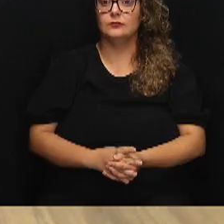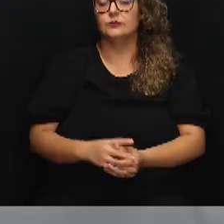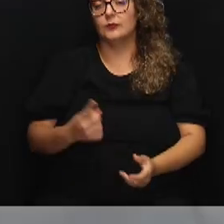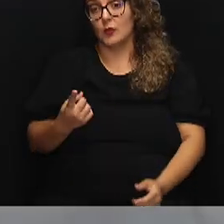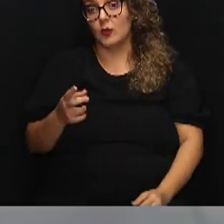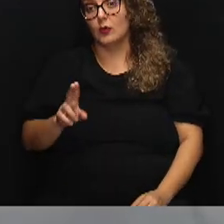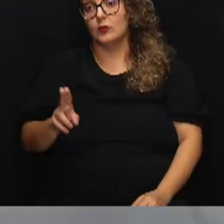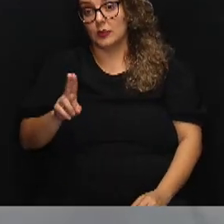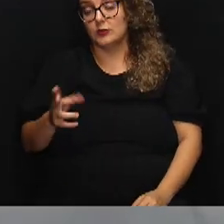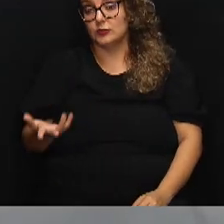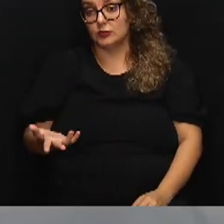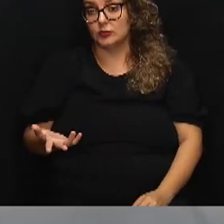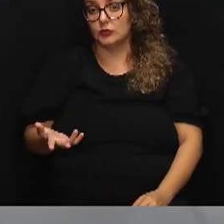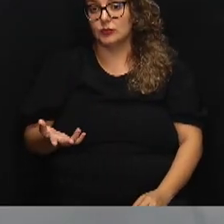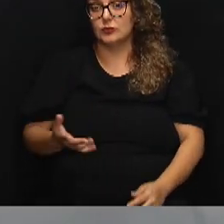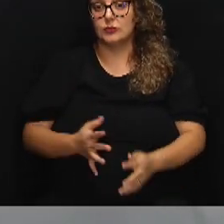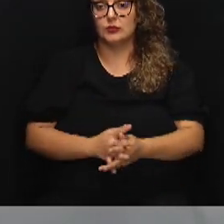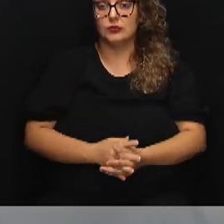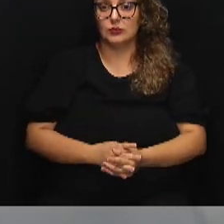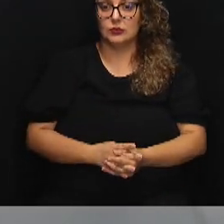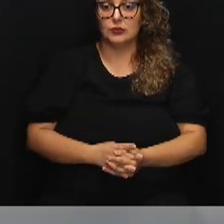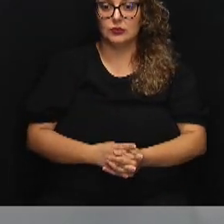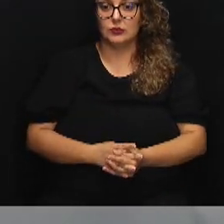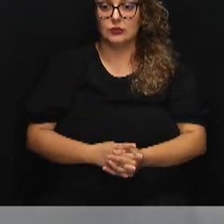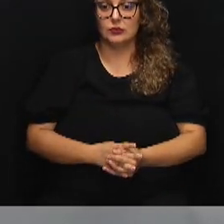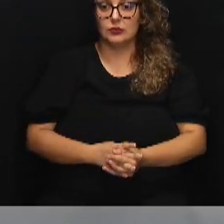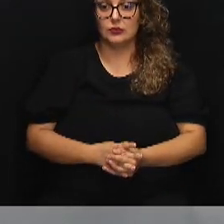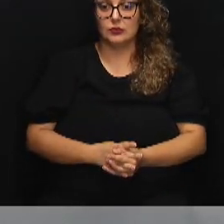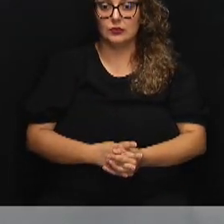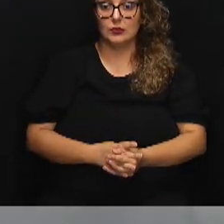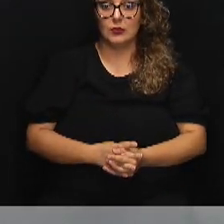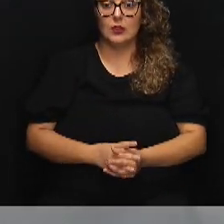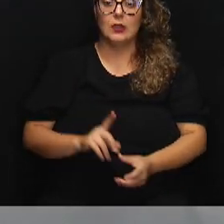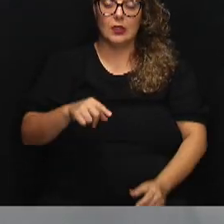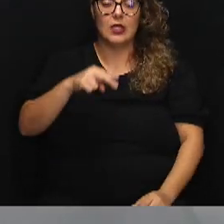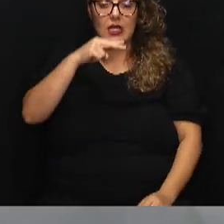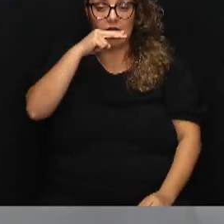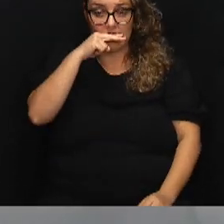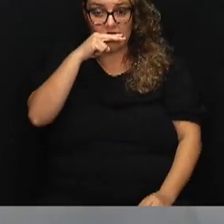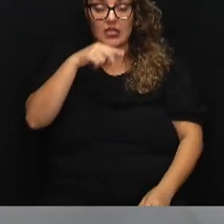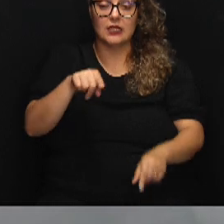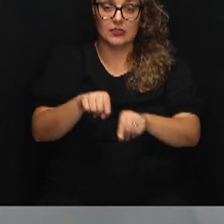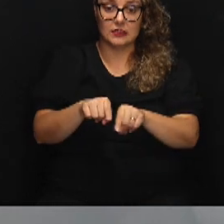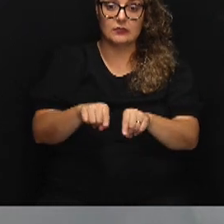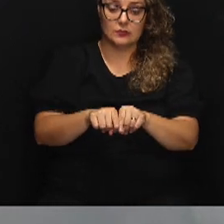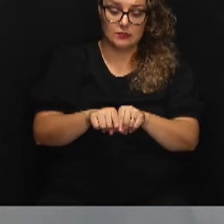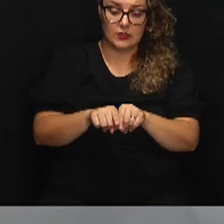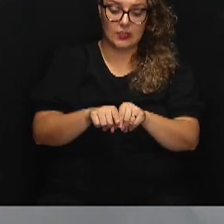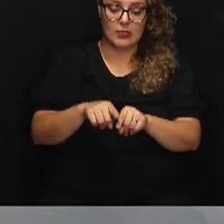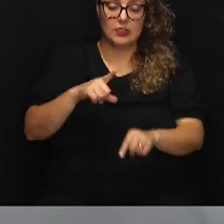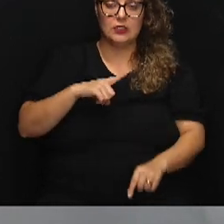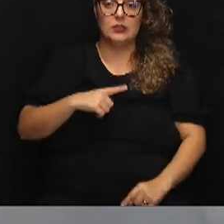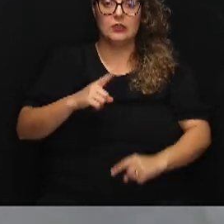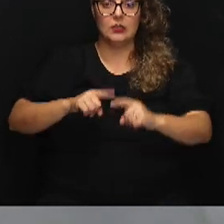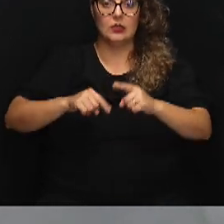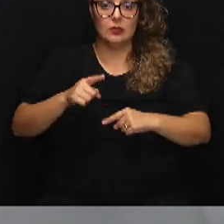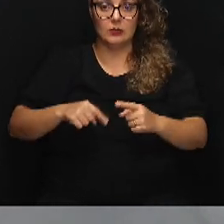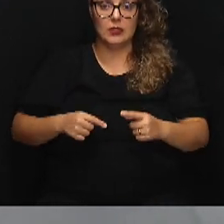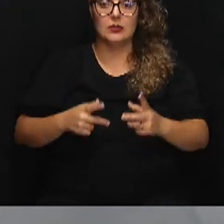aplicações, aliás, com cana-de-açúcar também. Lá o problema é parecido, tem material parecido com